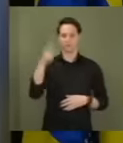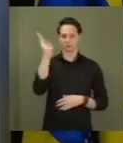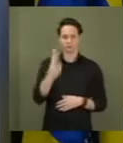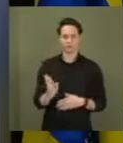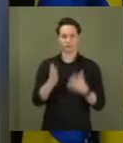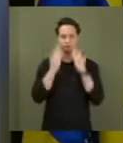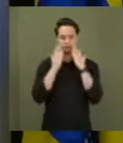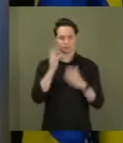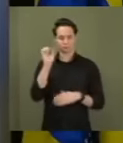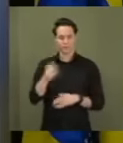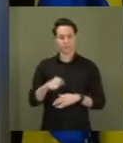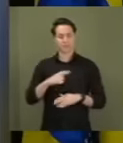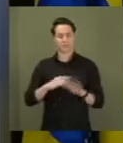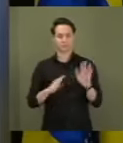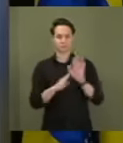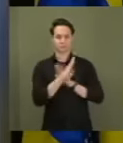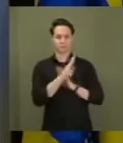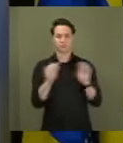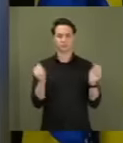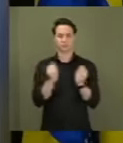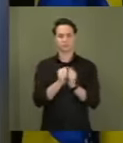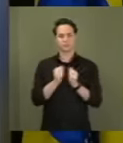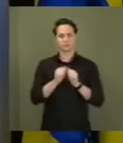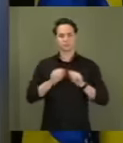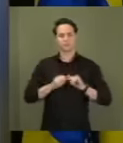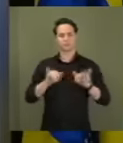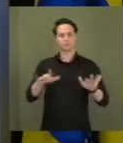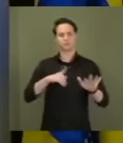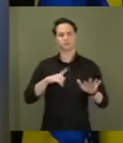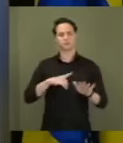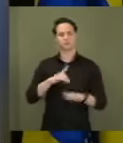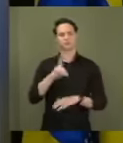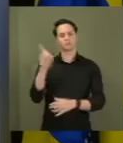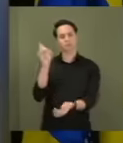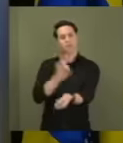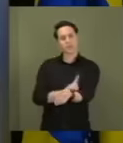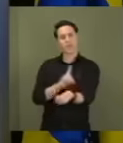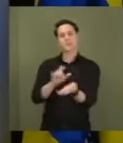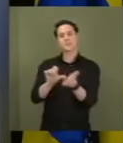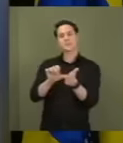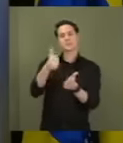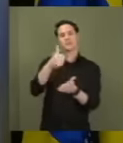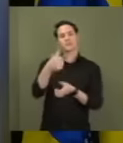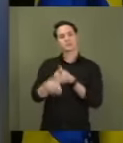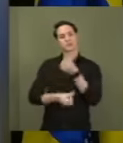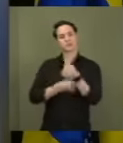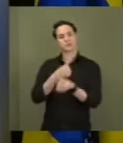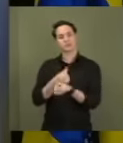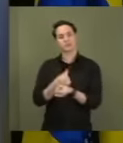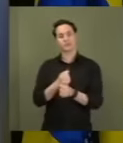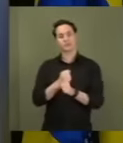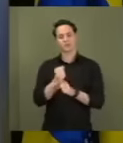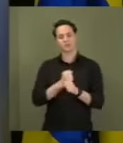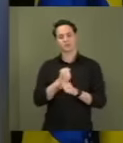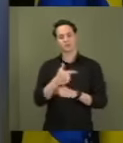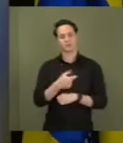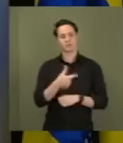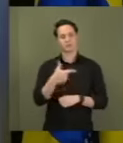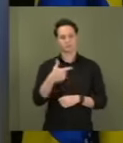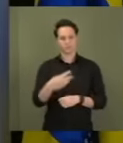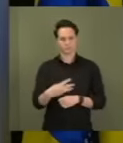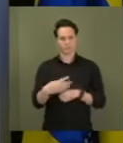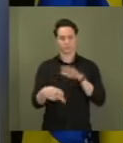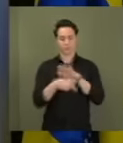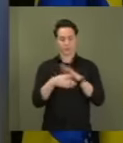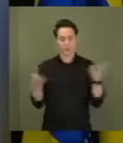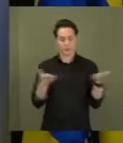apresentou um aumento significativo de casos de dengue no primeiro semestre de 2023, nesse